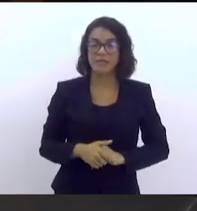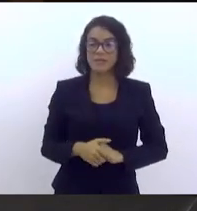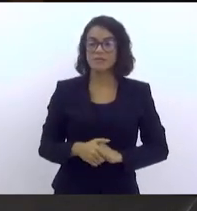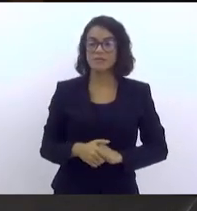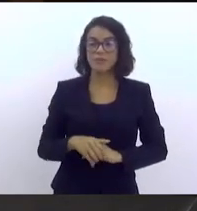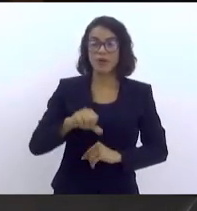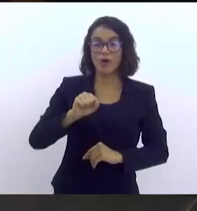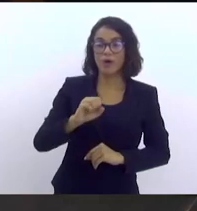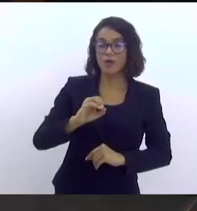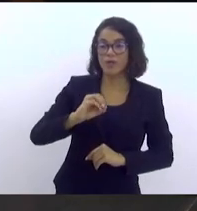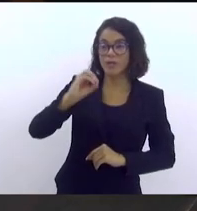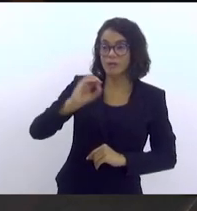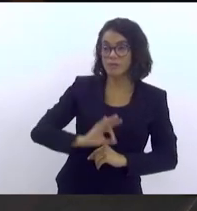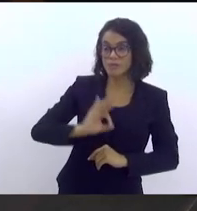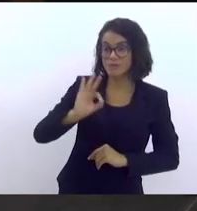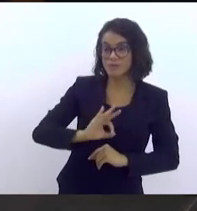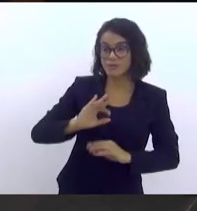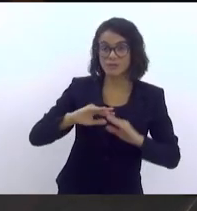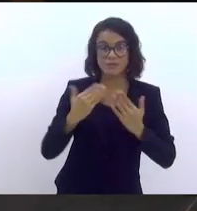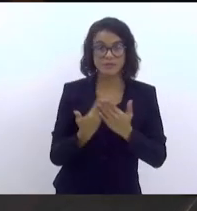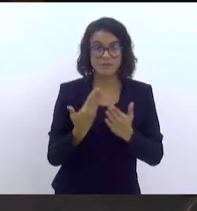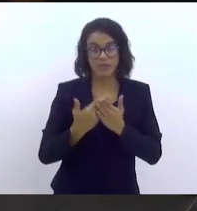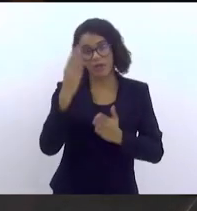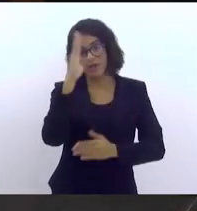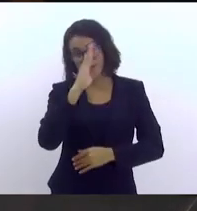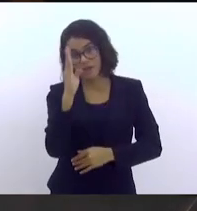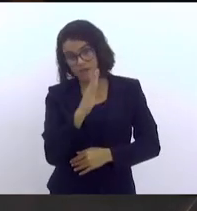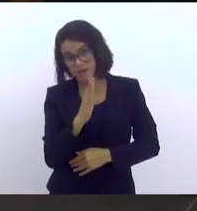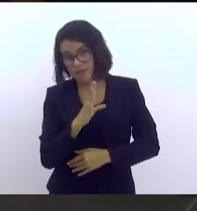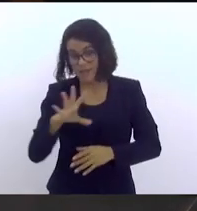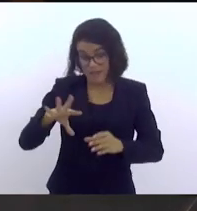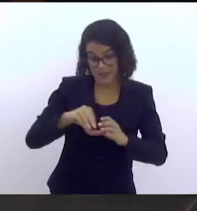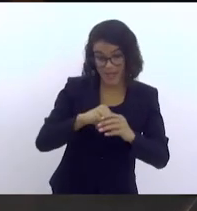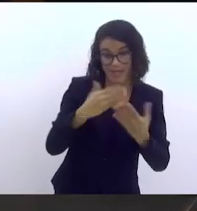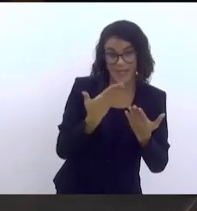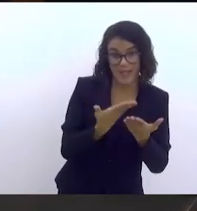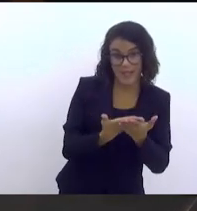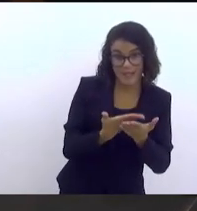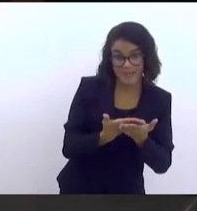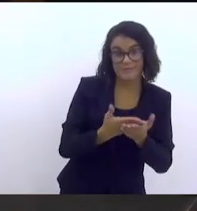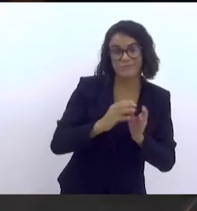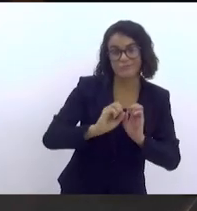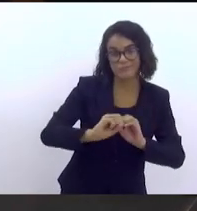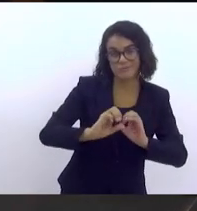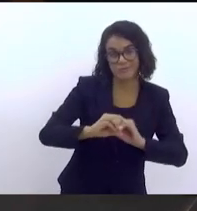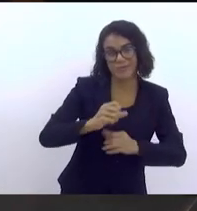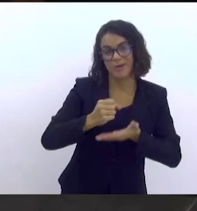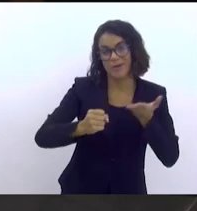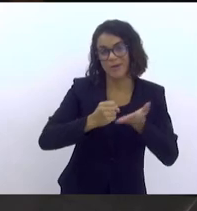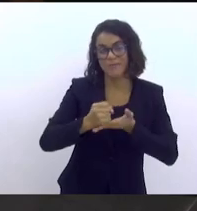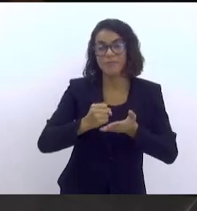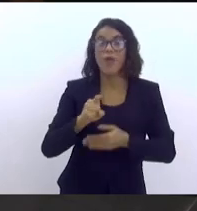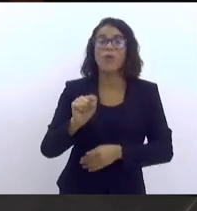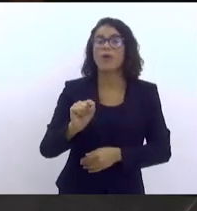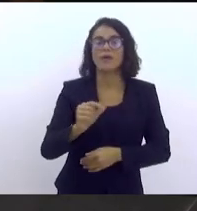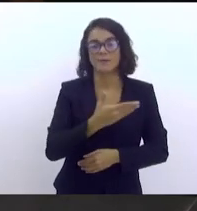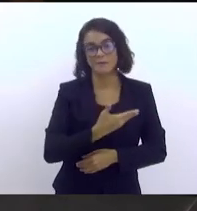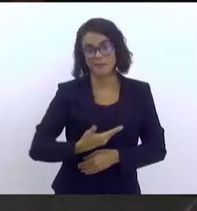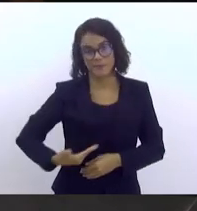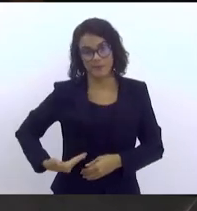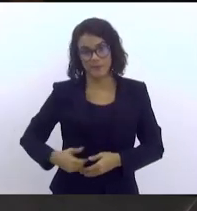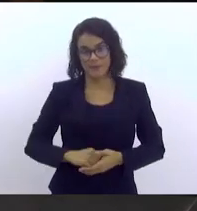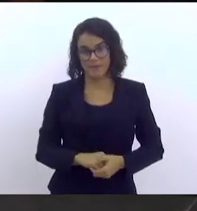80% das escolas brasileiras dentro da Educação Básica são públicas